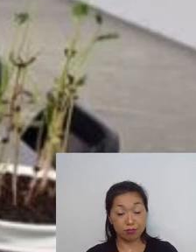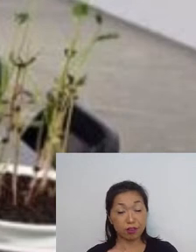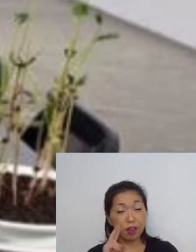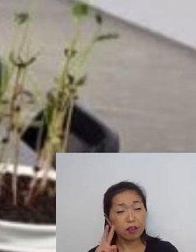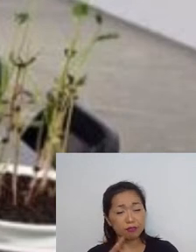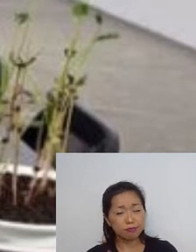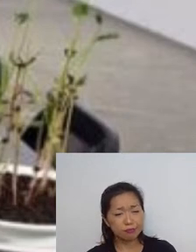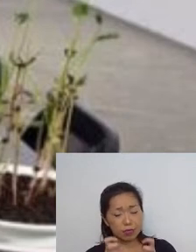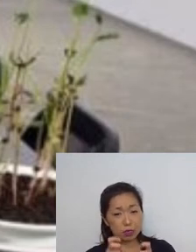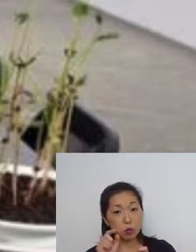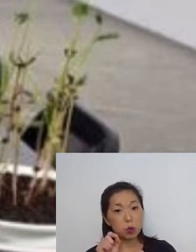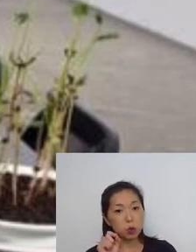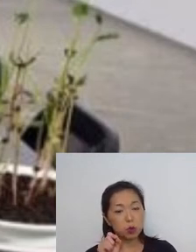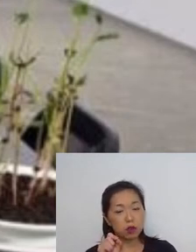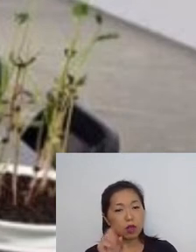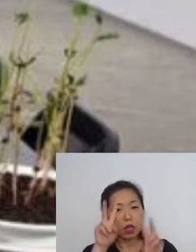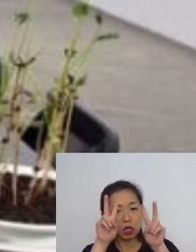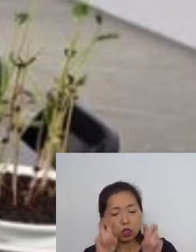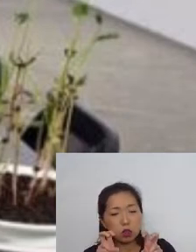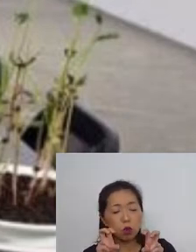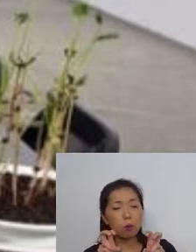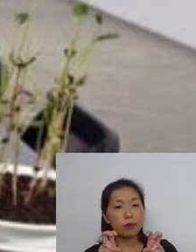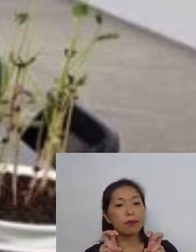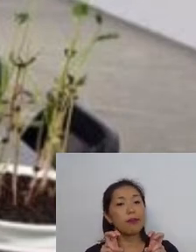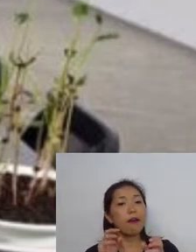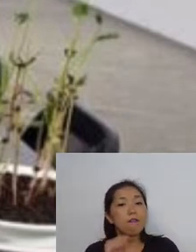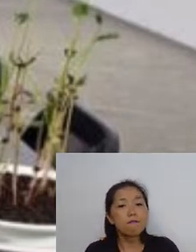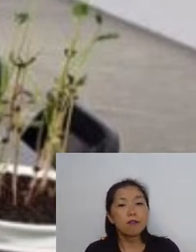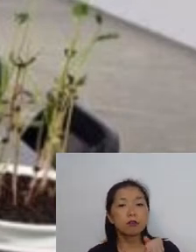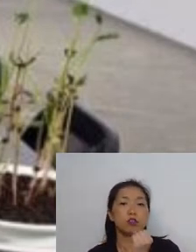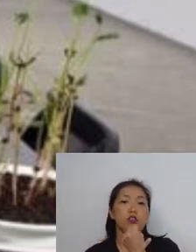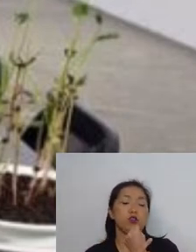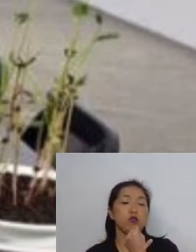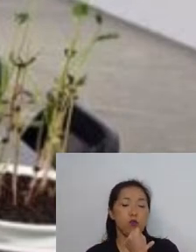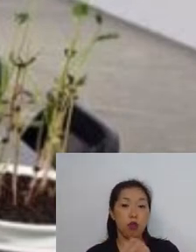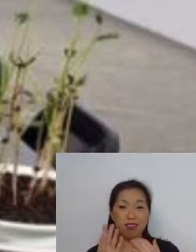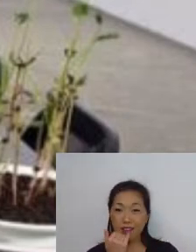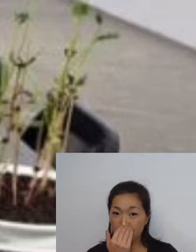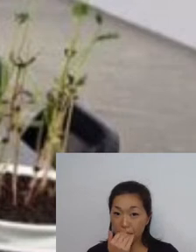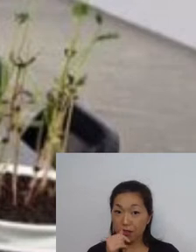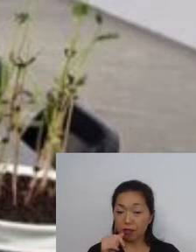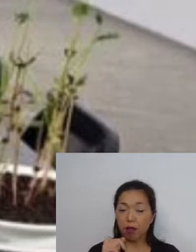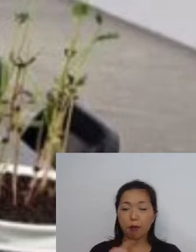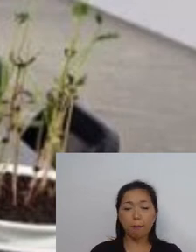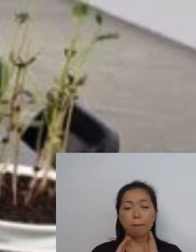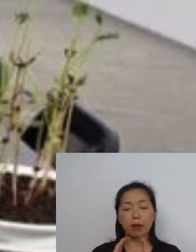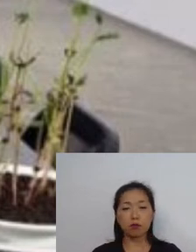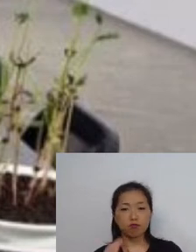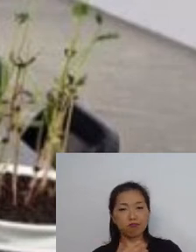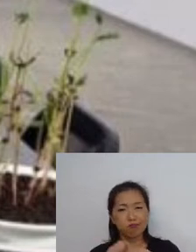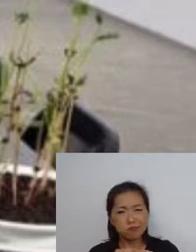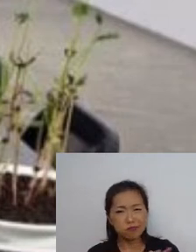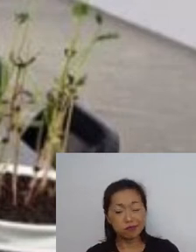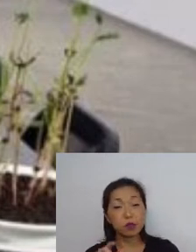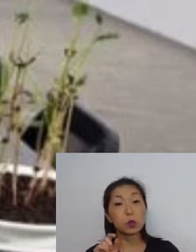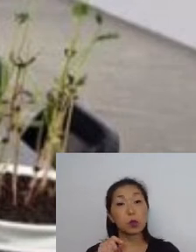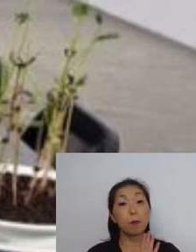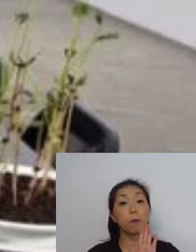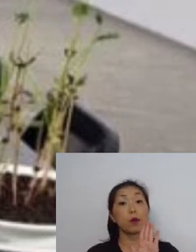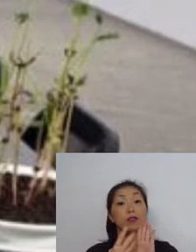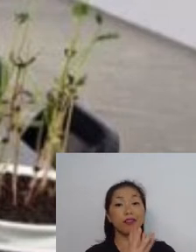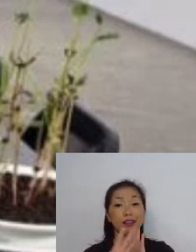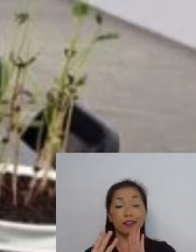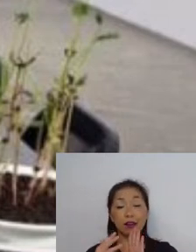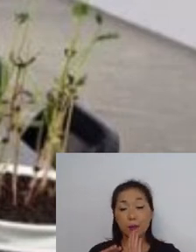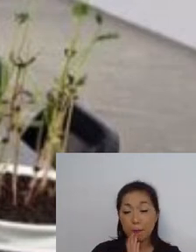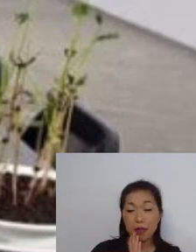Inquérito Nacional sobre Insegurança Alimentar no contexto da pandemia da Covid-19 no Brasil, que apontam 33 milhões de pessoas sem